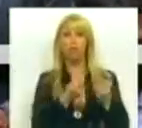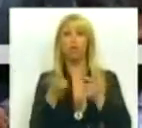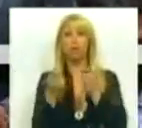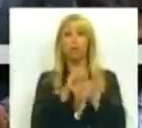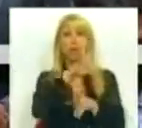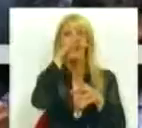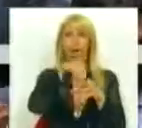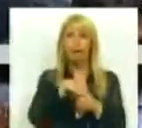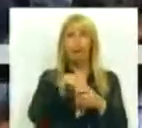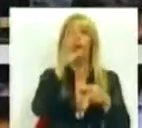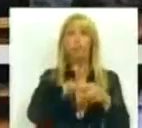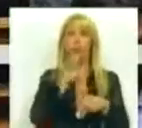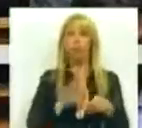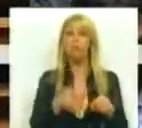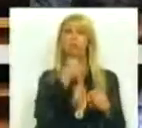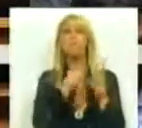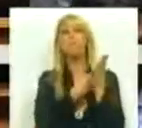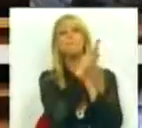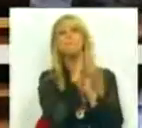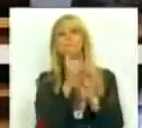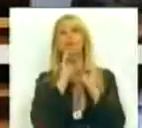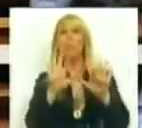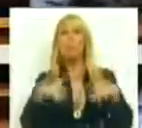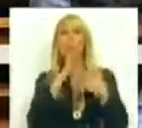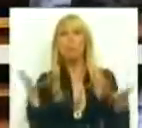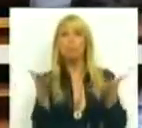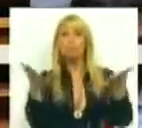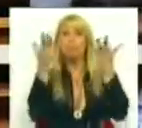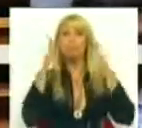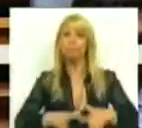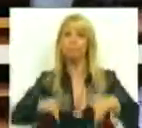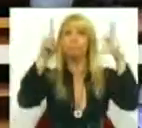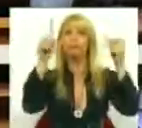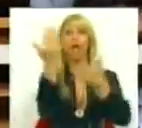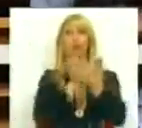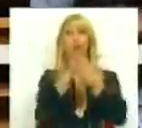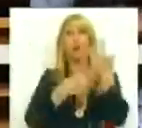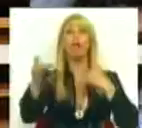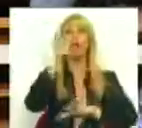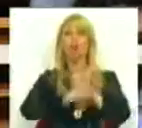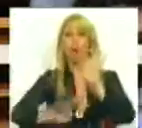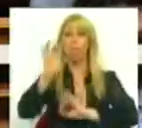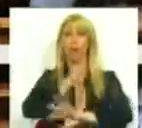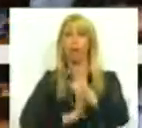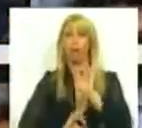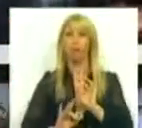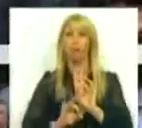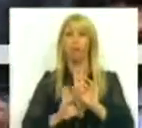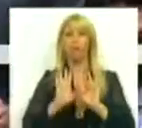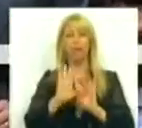acerca das medidas que podem estimular um maior crescimento económico na Europa, mas também sabendo